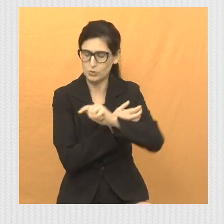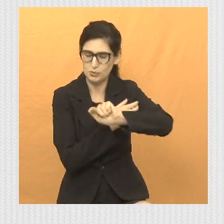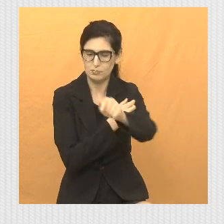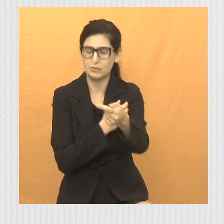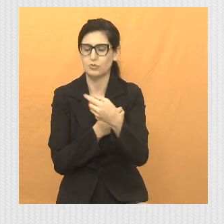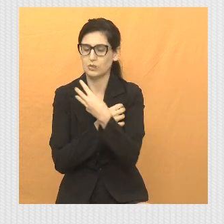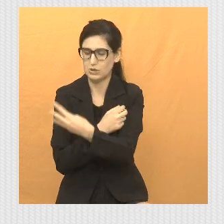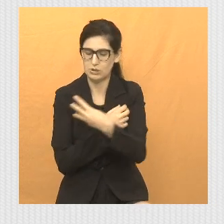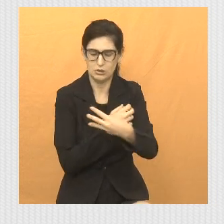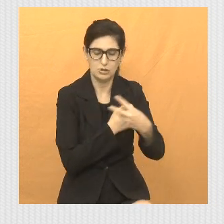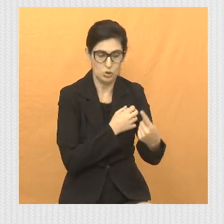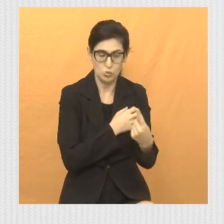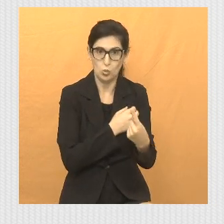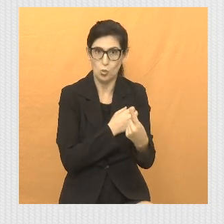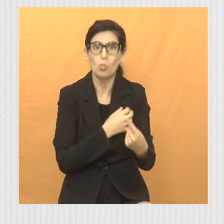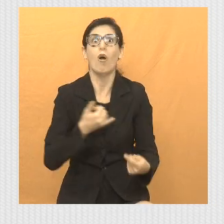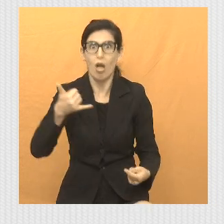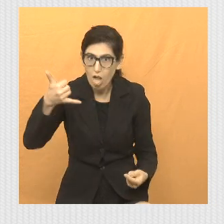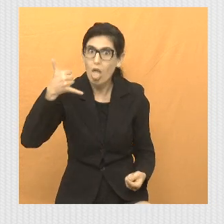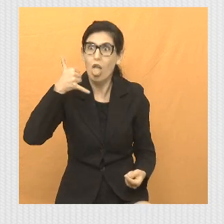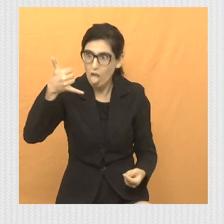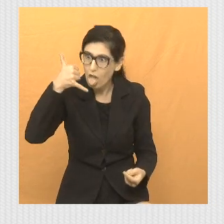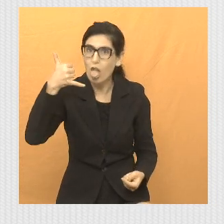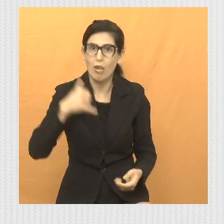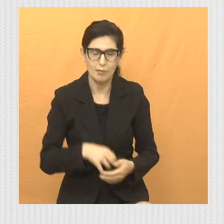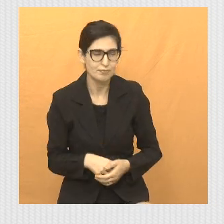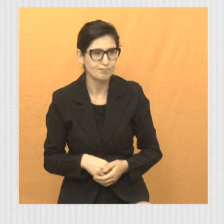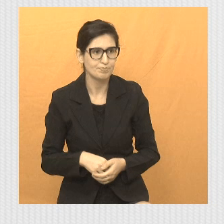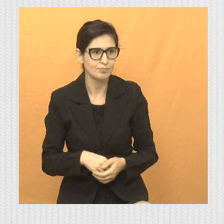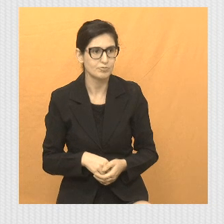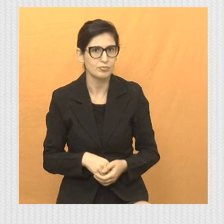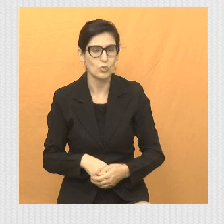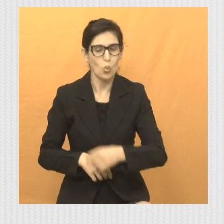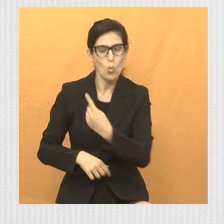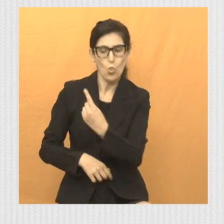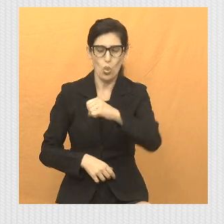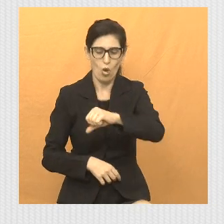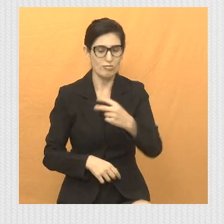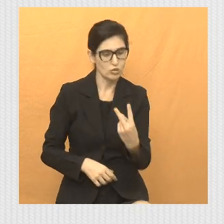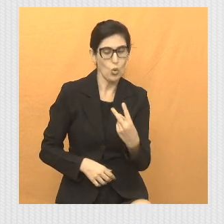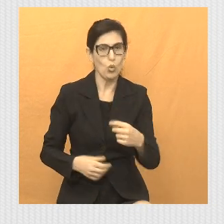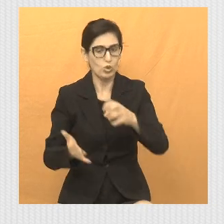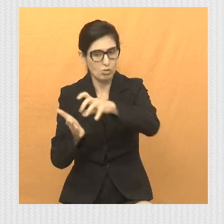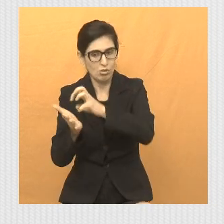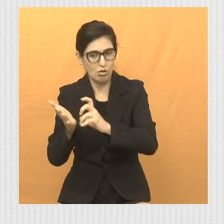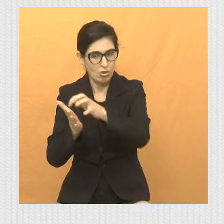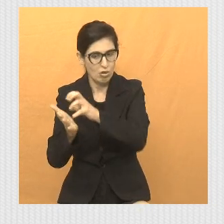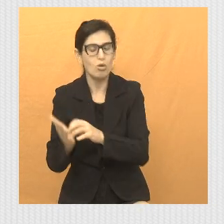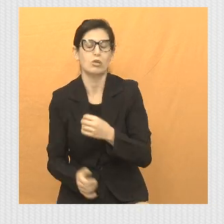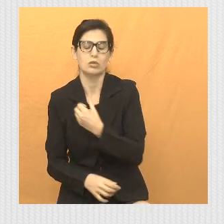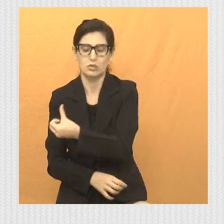48.331 chamadas. Número de chamadas atendidas pelo telefone 192,